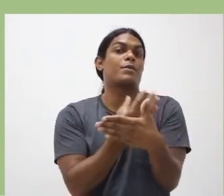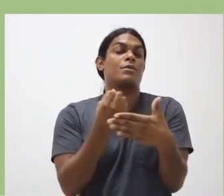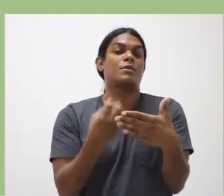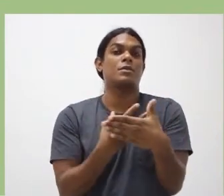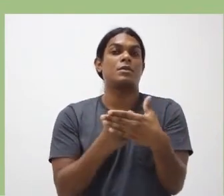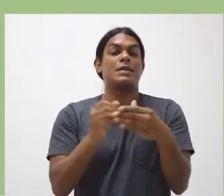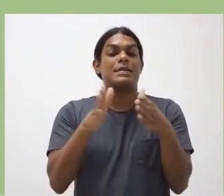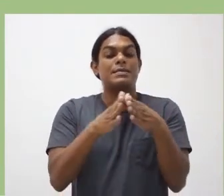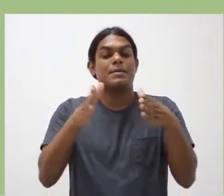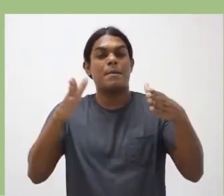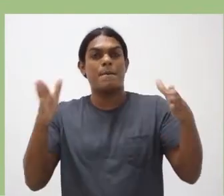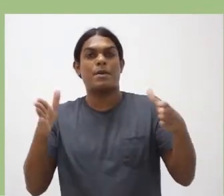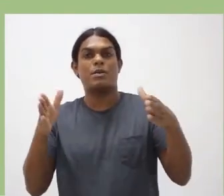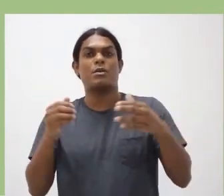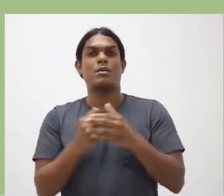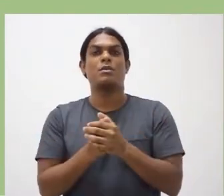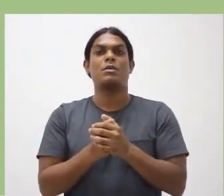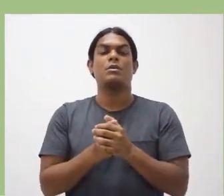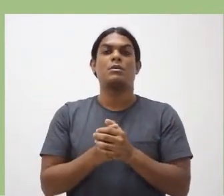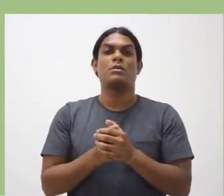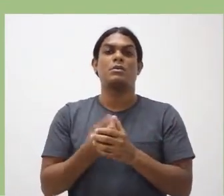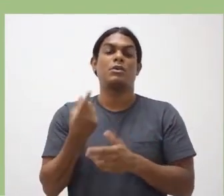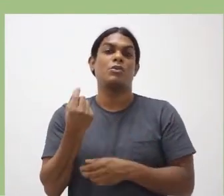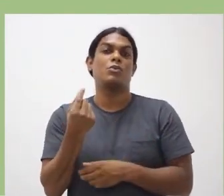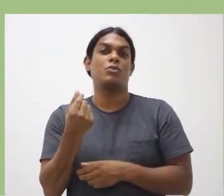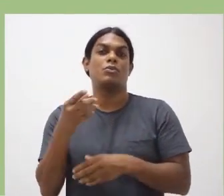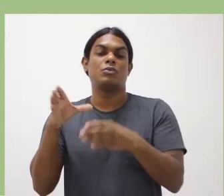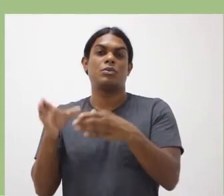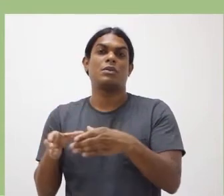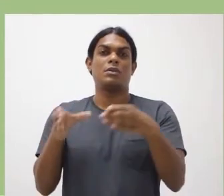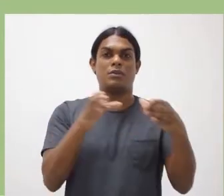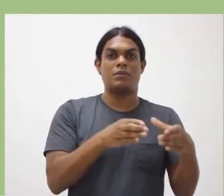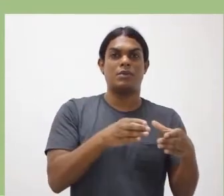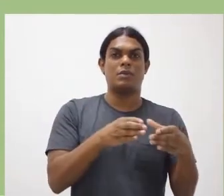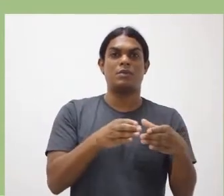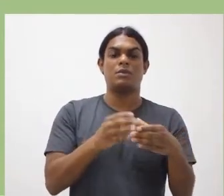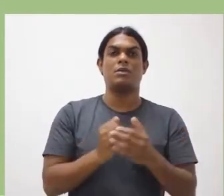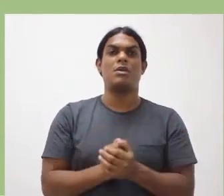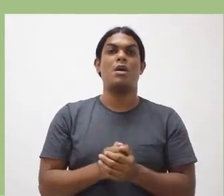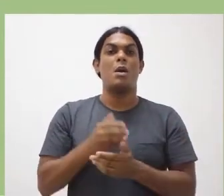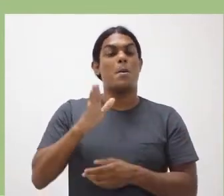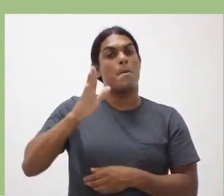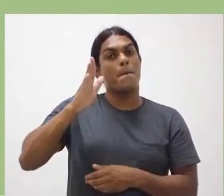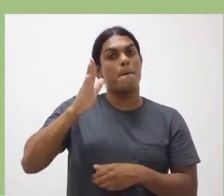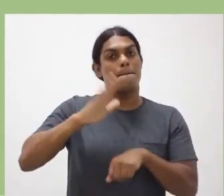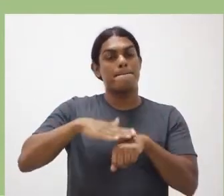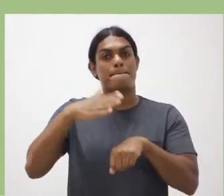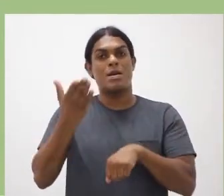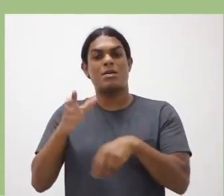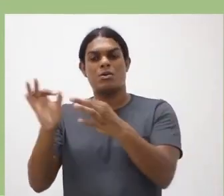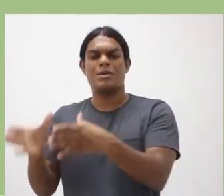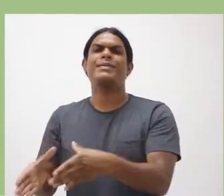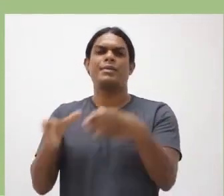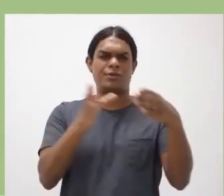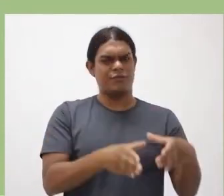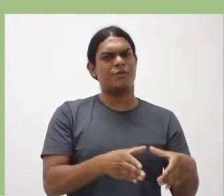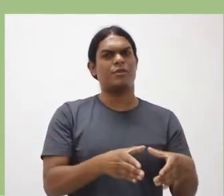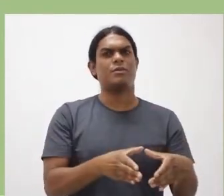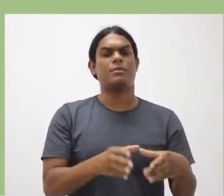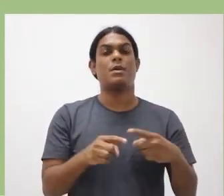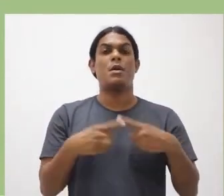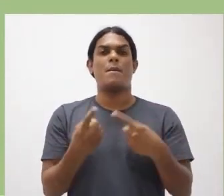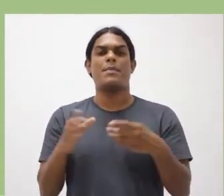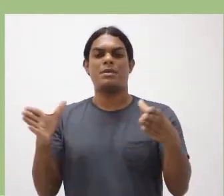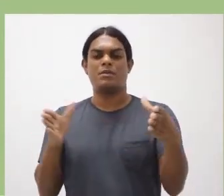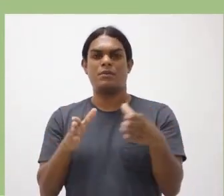decisão será transferir. No entanto, se o custo da produção for menor que o custo da